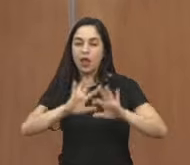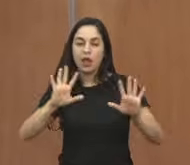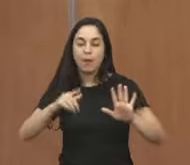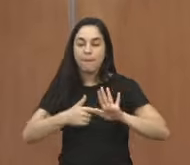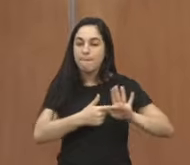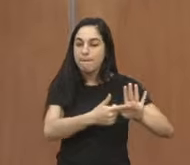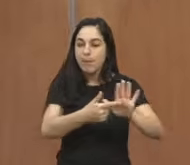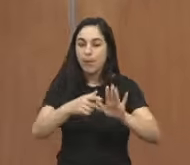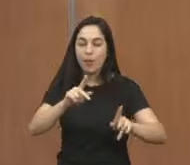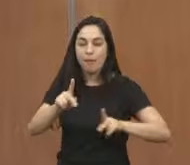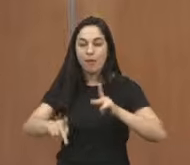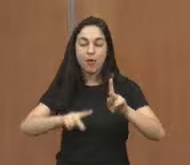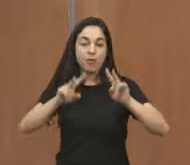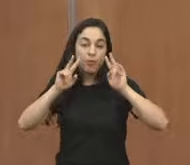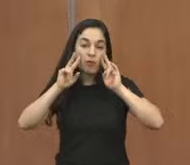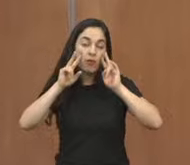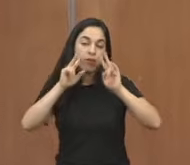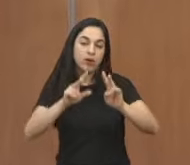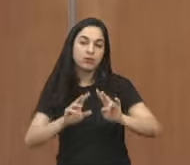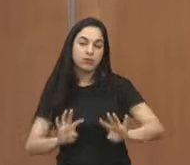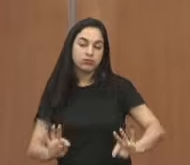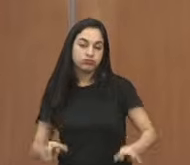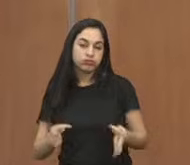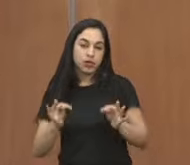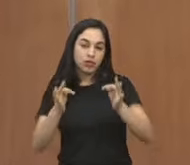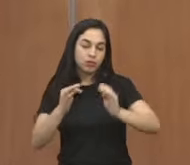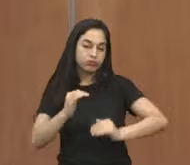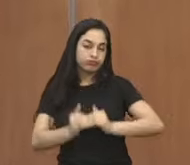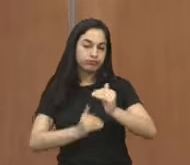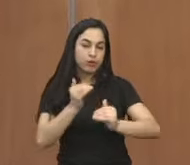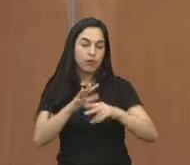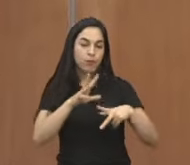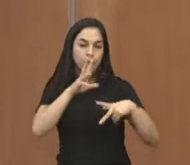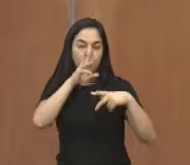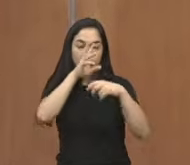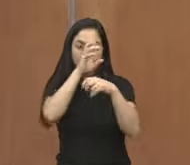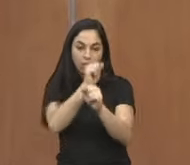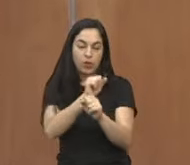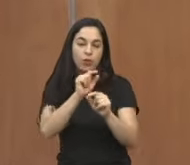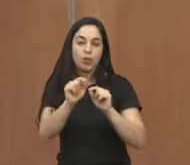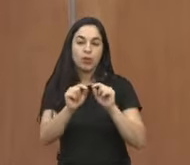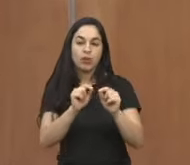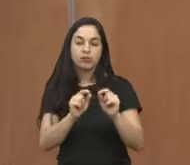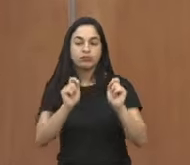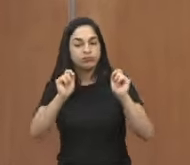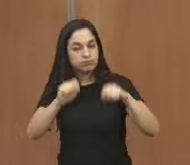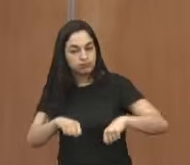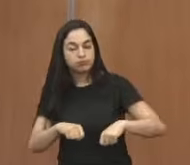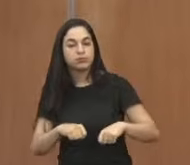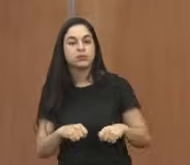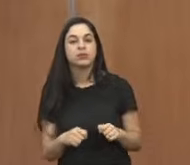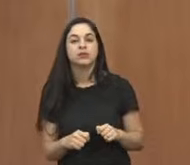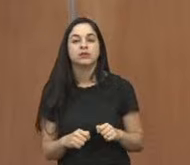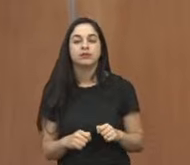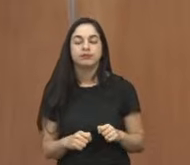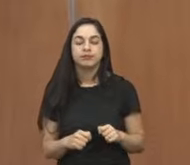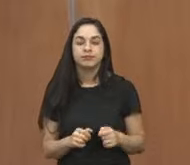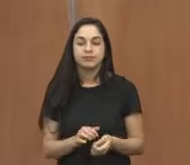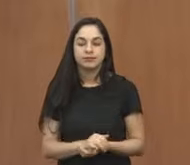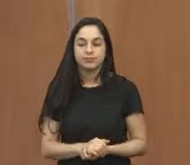pública, acompanhando a evolução tecnológica e fortalecendo a credibilidade de seus processos